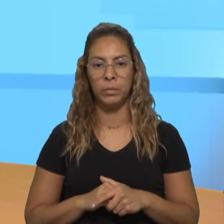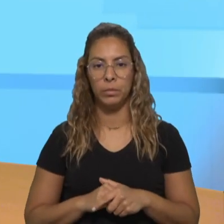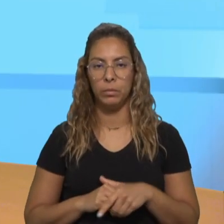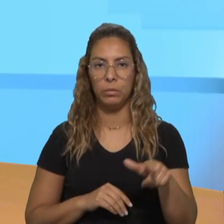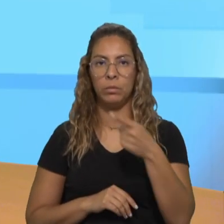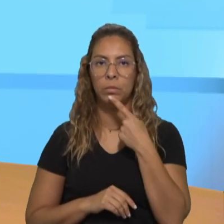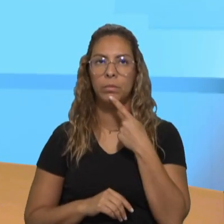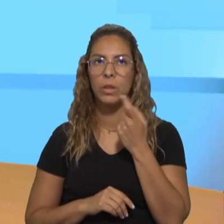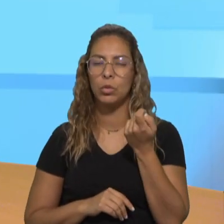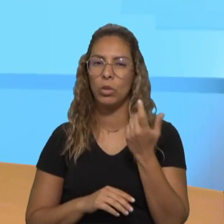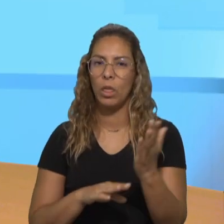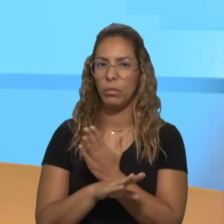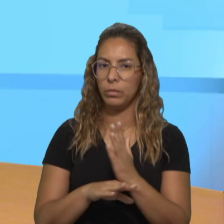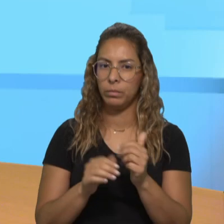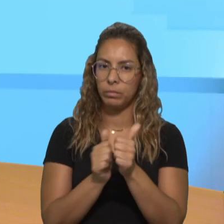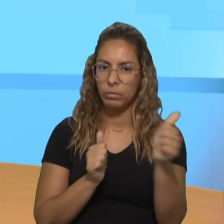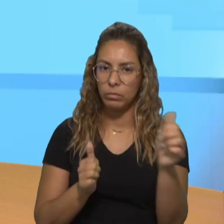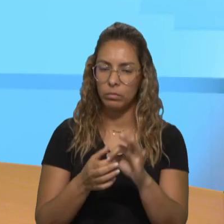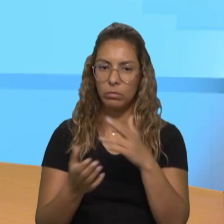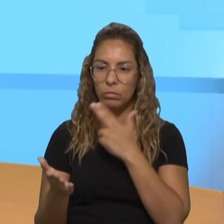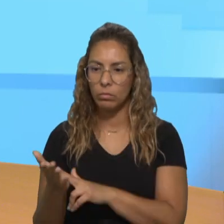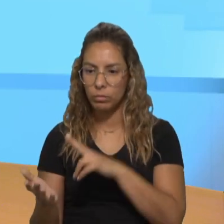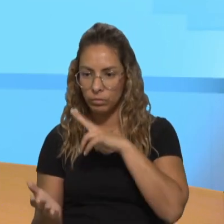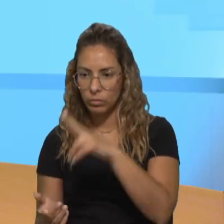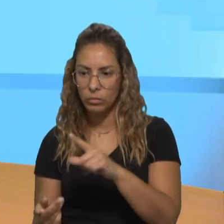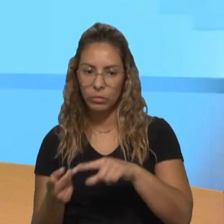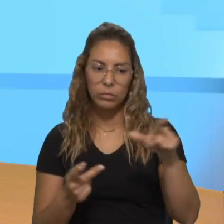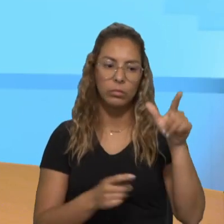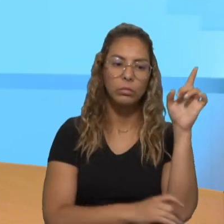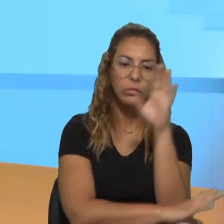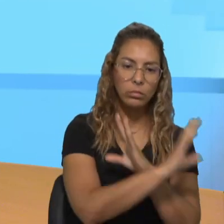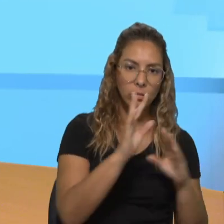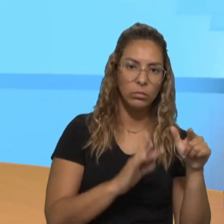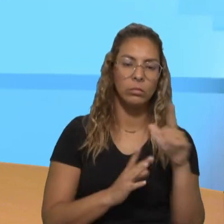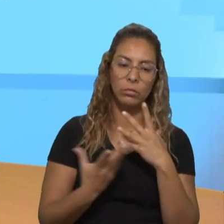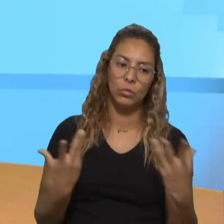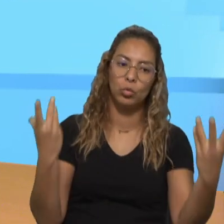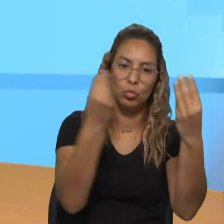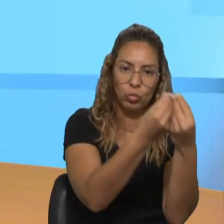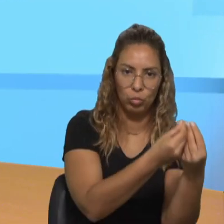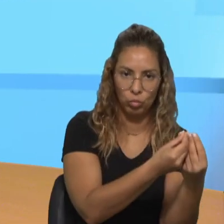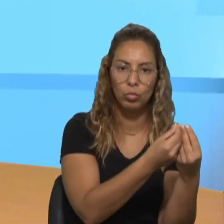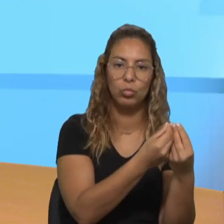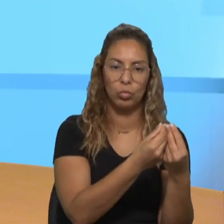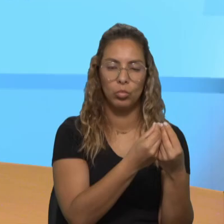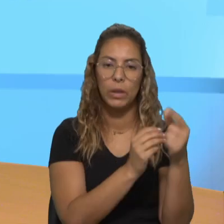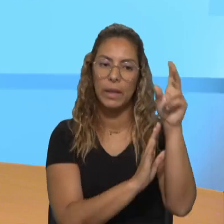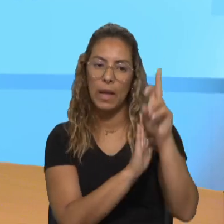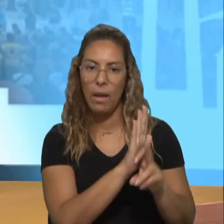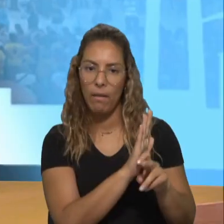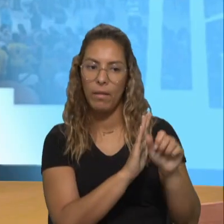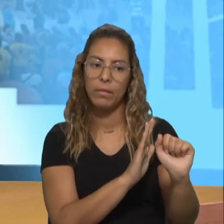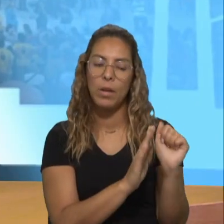uma distância entre aquilo que é a realidade portuguesa e a importância de nos envolvermos com aquilo que são as regras, a definição